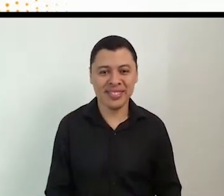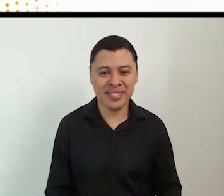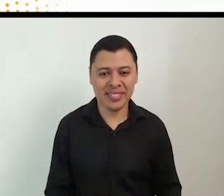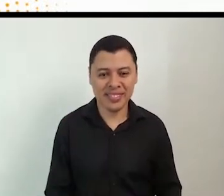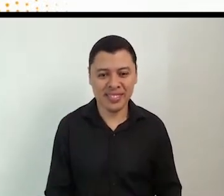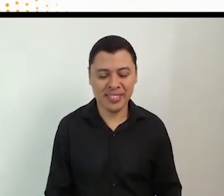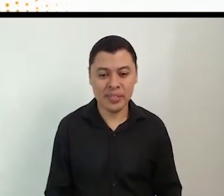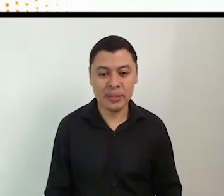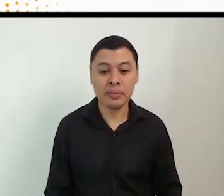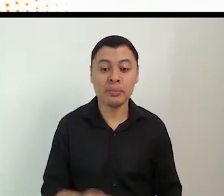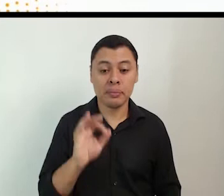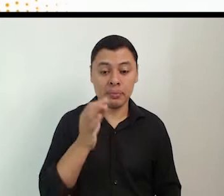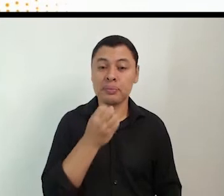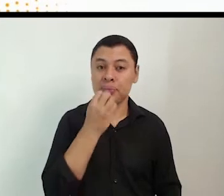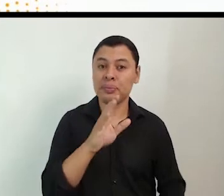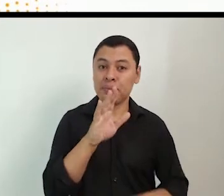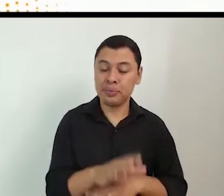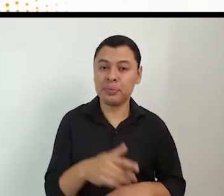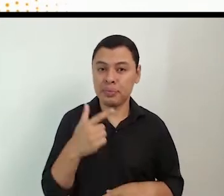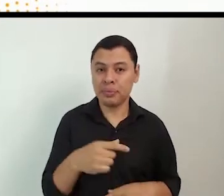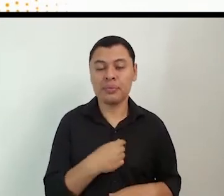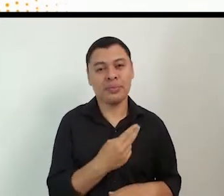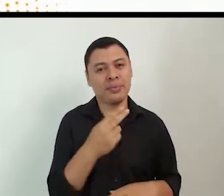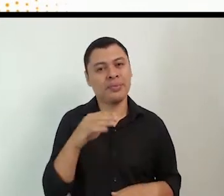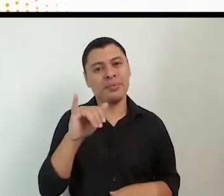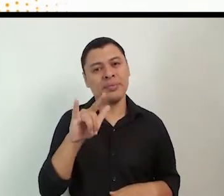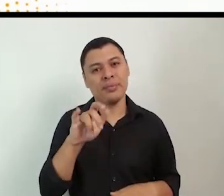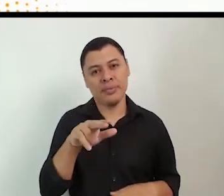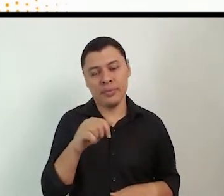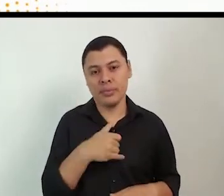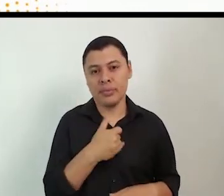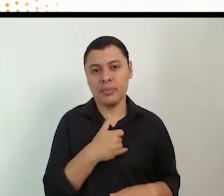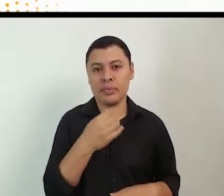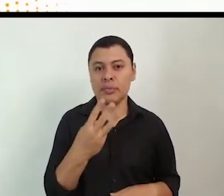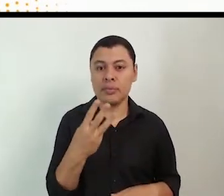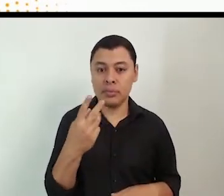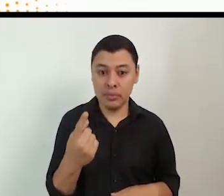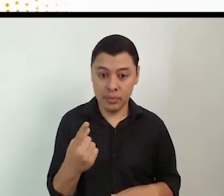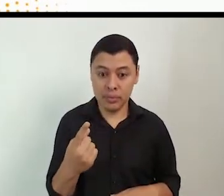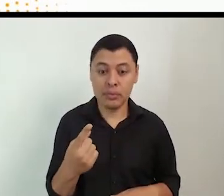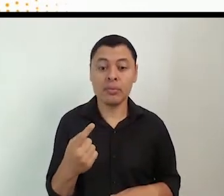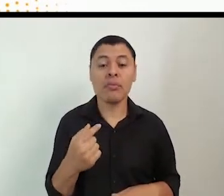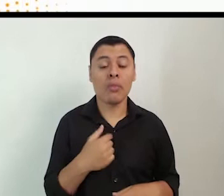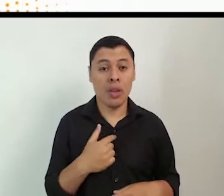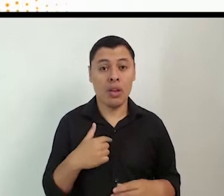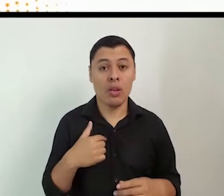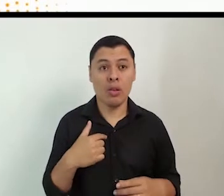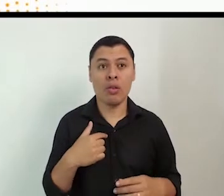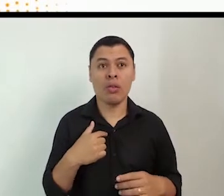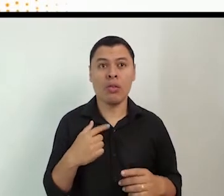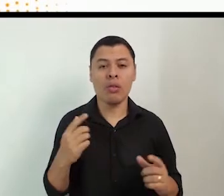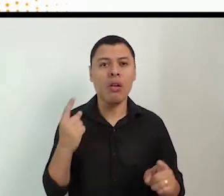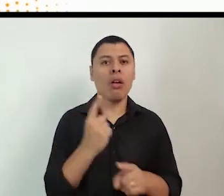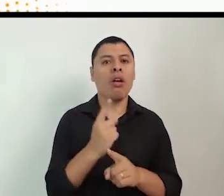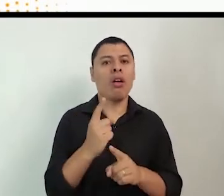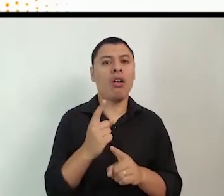É isso aí. Boa tarde, pessoal. De novo, eu sou a Milena. Eu tenho 31 anos agora. O meu diagnóstico foi em 2018,